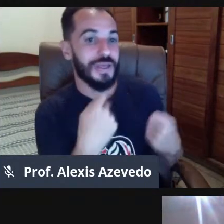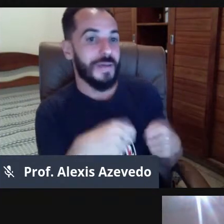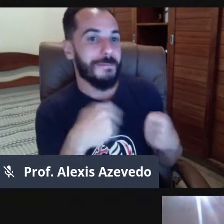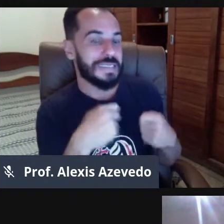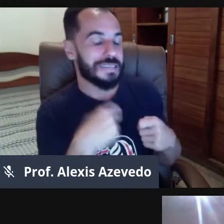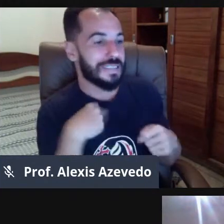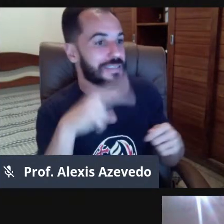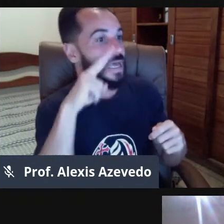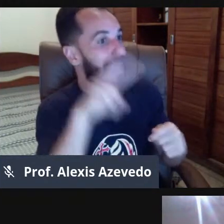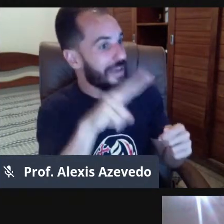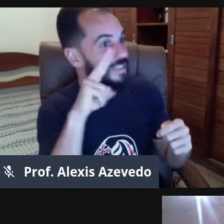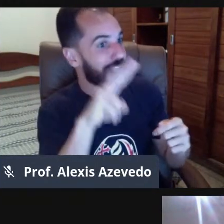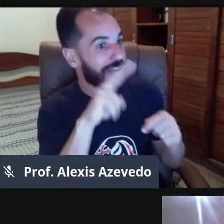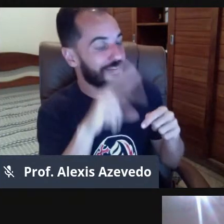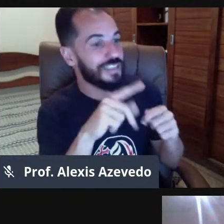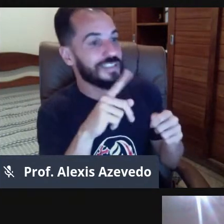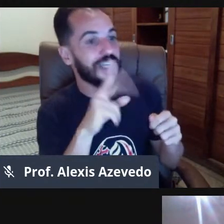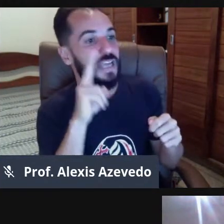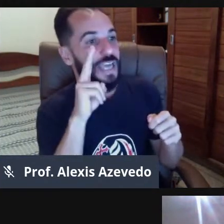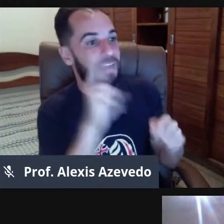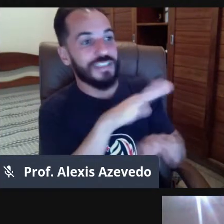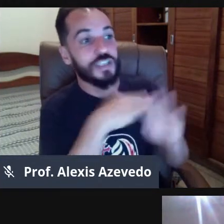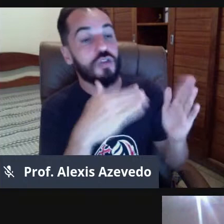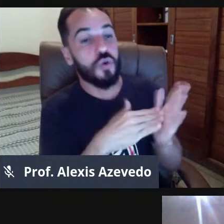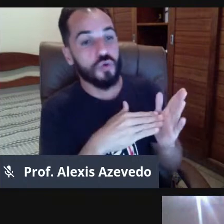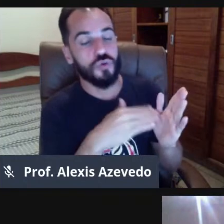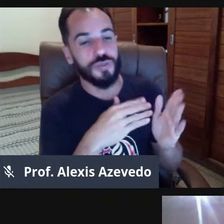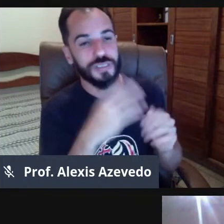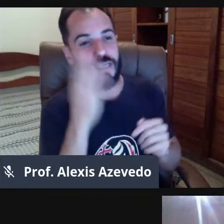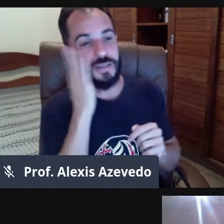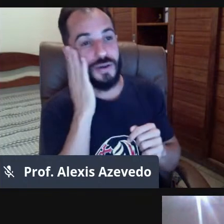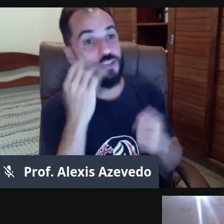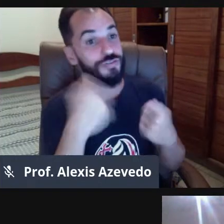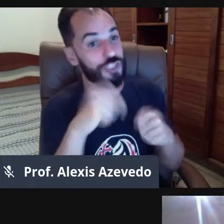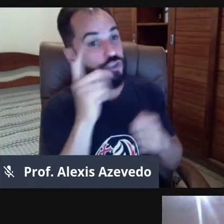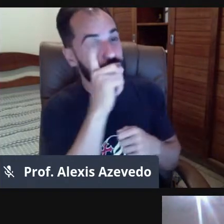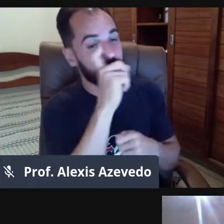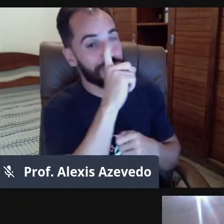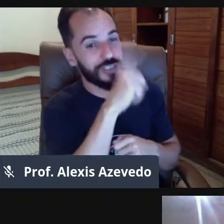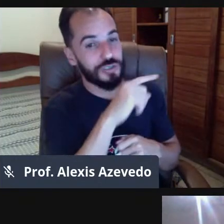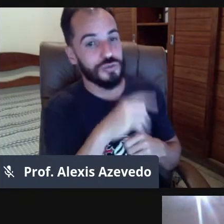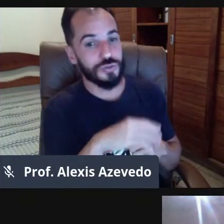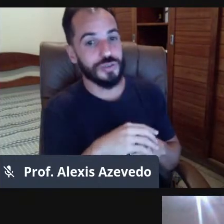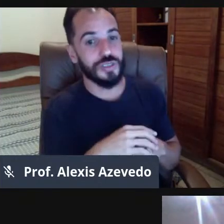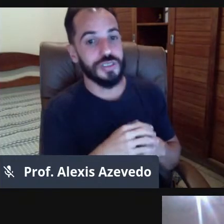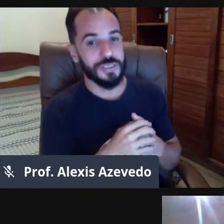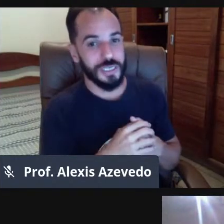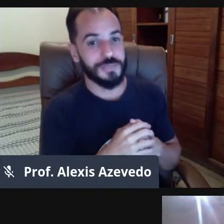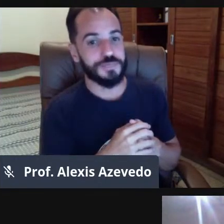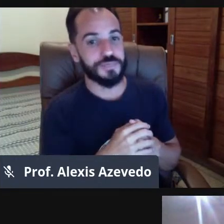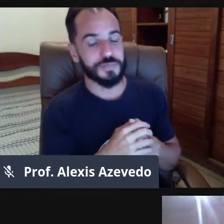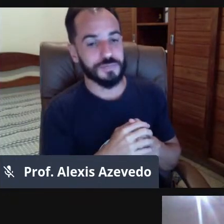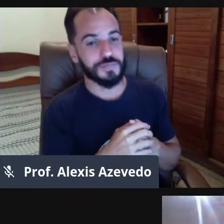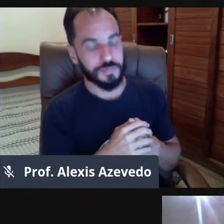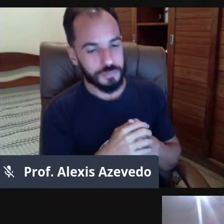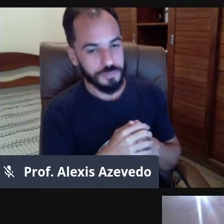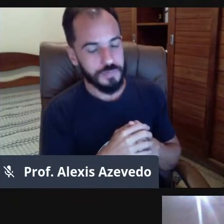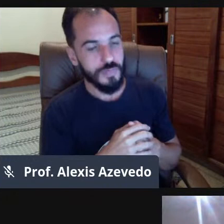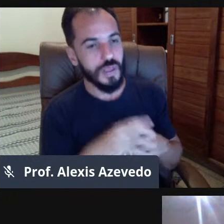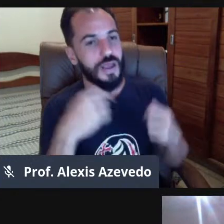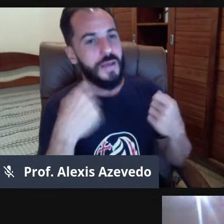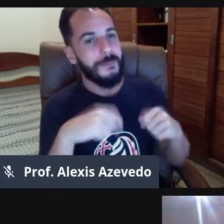modo remoto, né, quando estava todo mundo ainda adaptando, todo mundo ficou um pouco ansioso, né? Não só